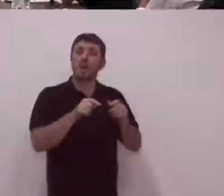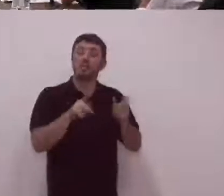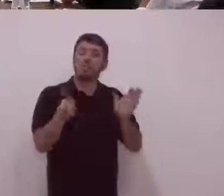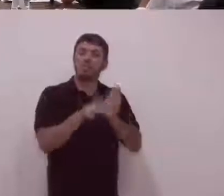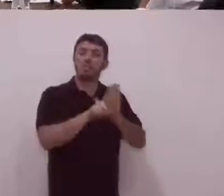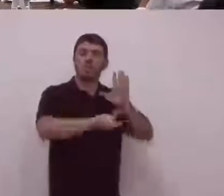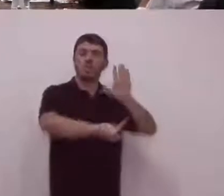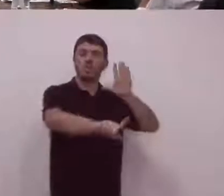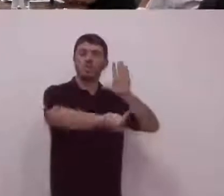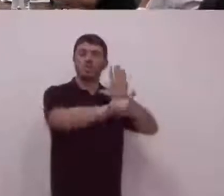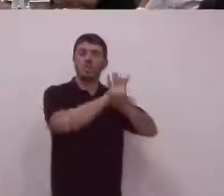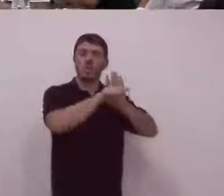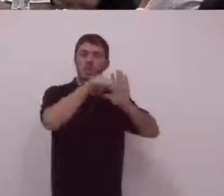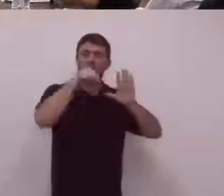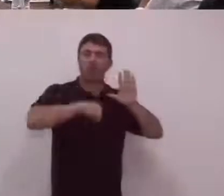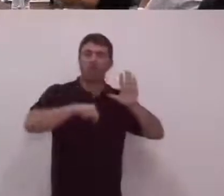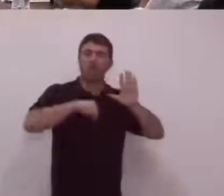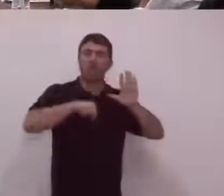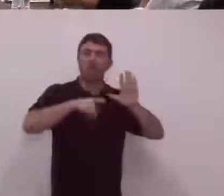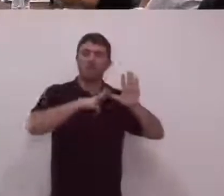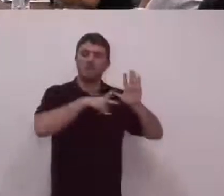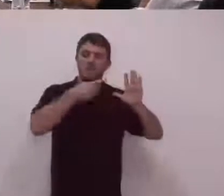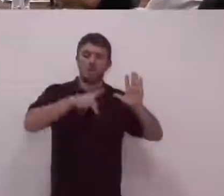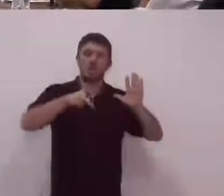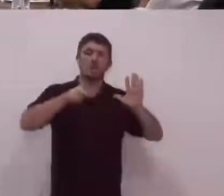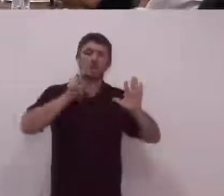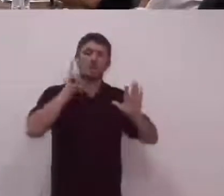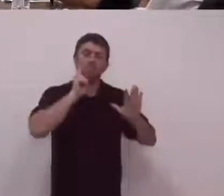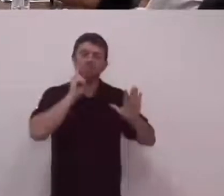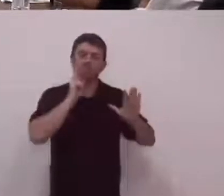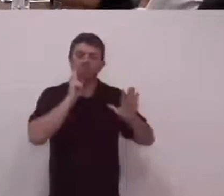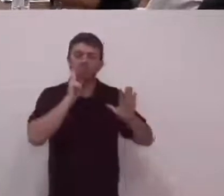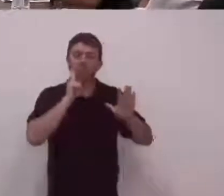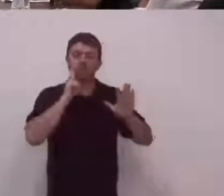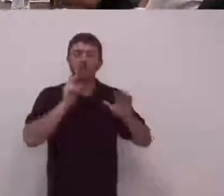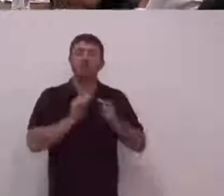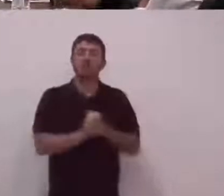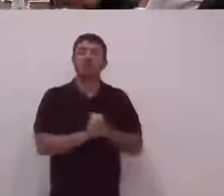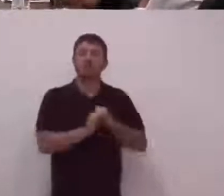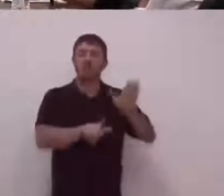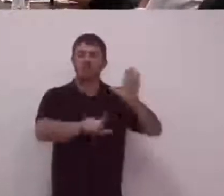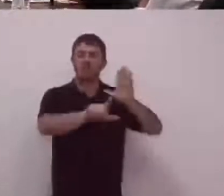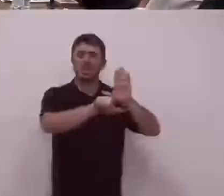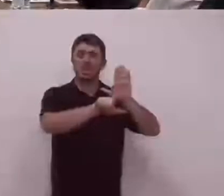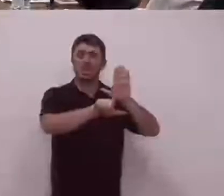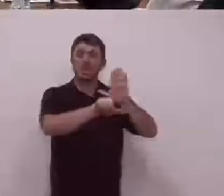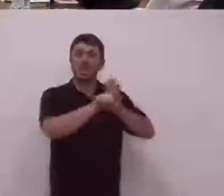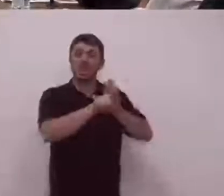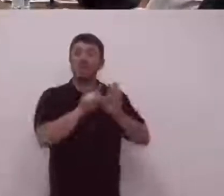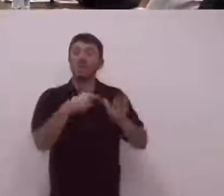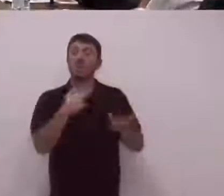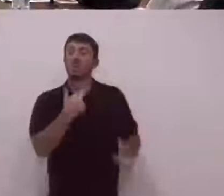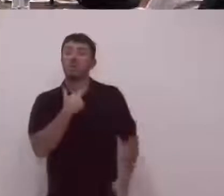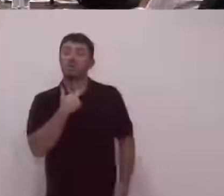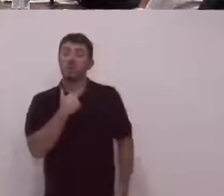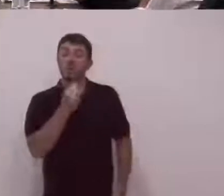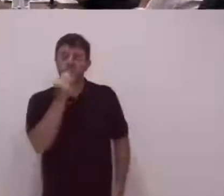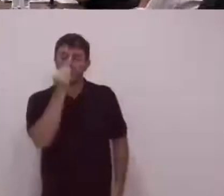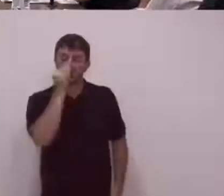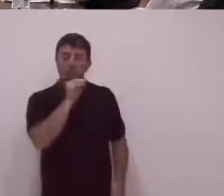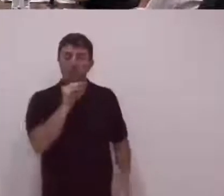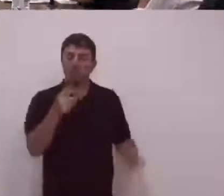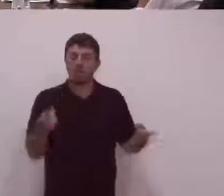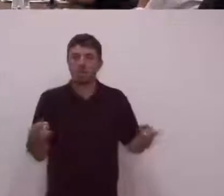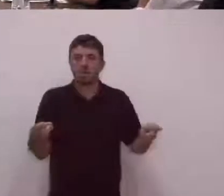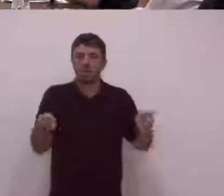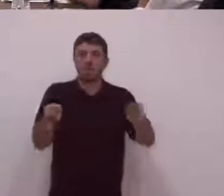Artigo 16, inciso 8º. Ignorar a exigência do convênio específico com a Secretaria